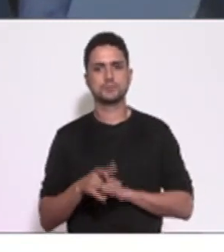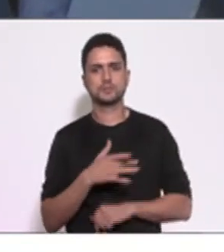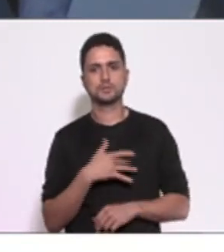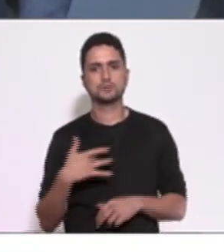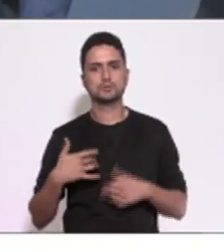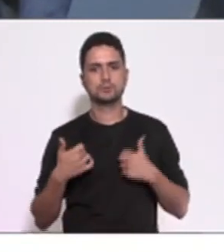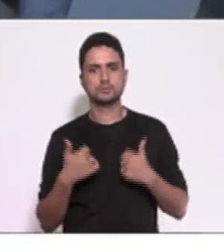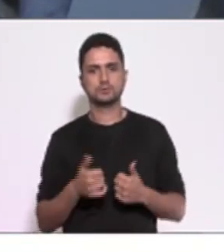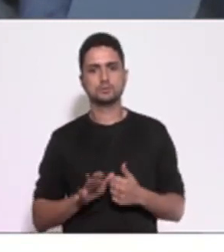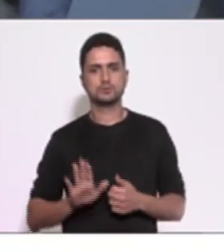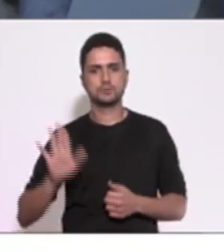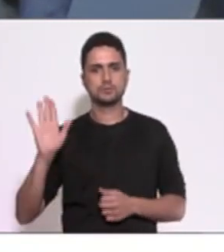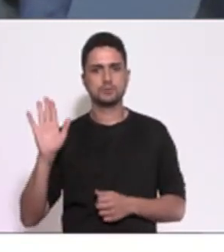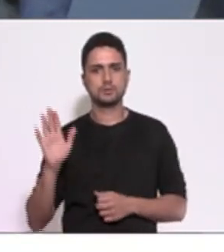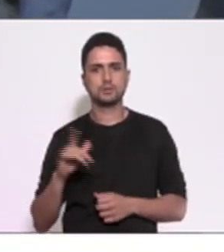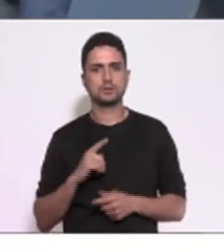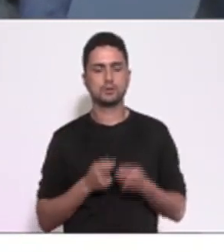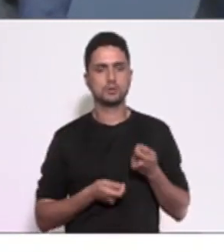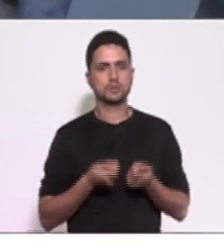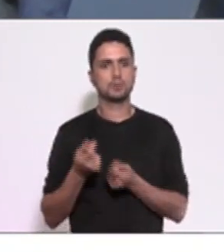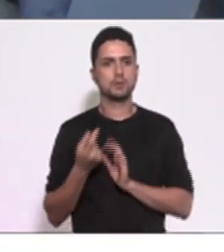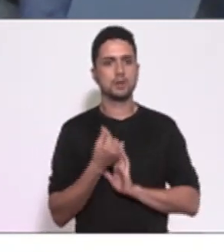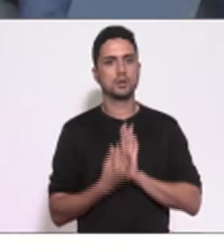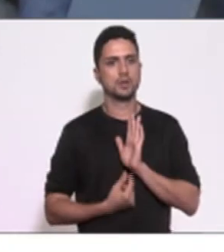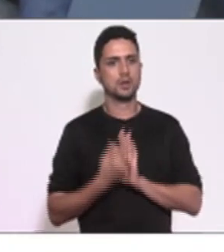de orçamento, finanças, fiscalização financeira e controle favorável.